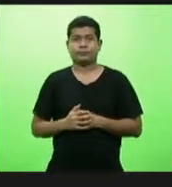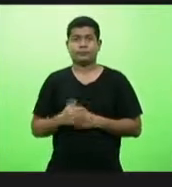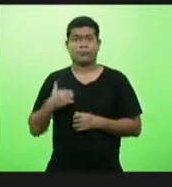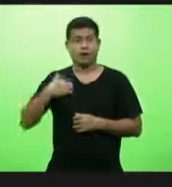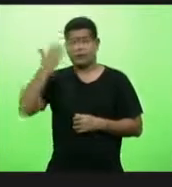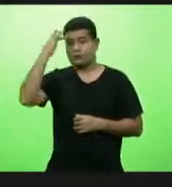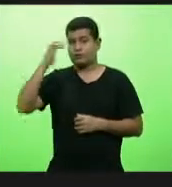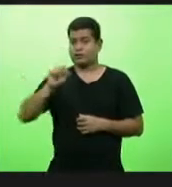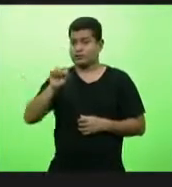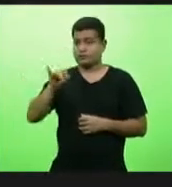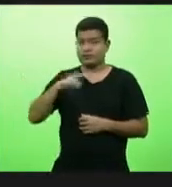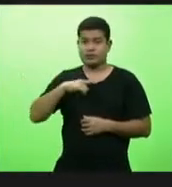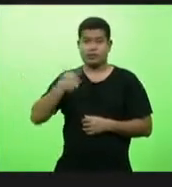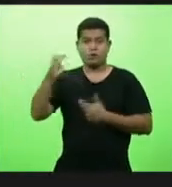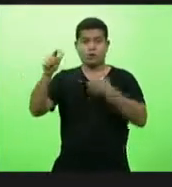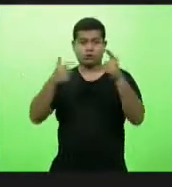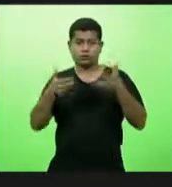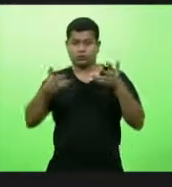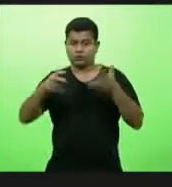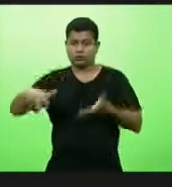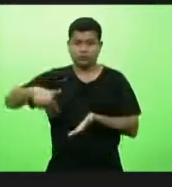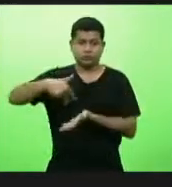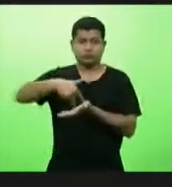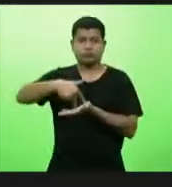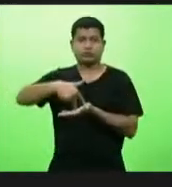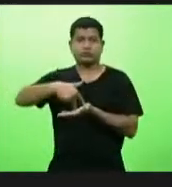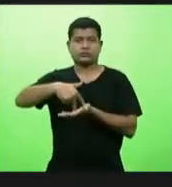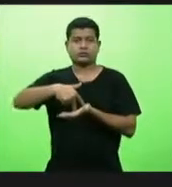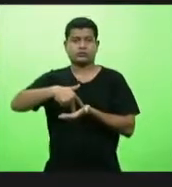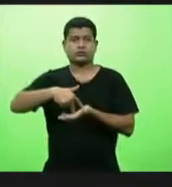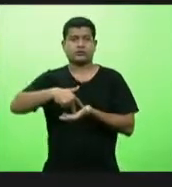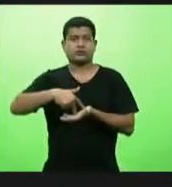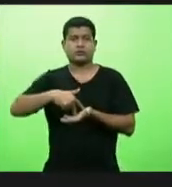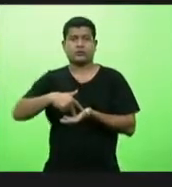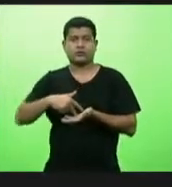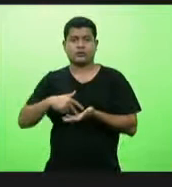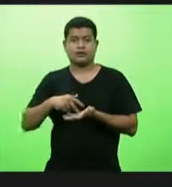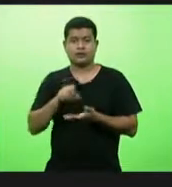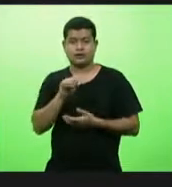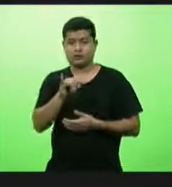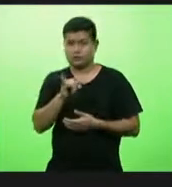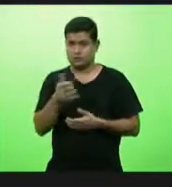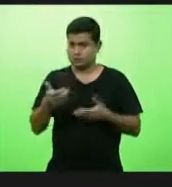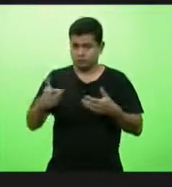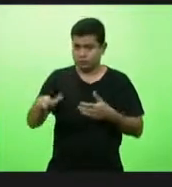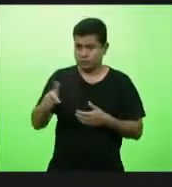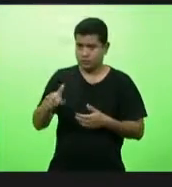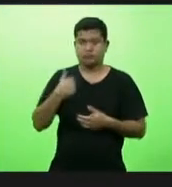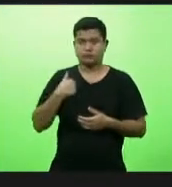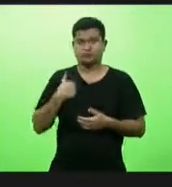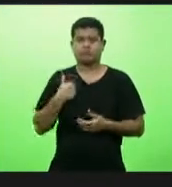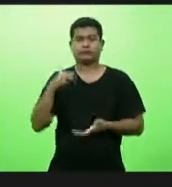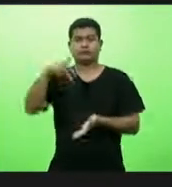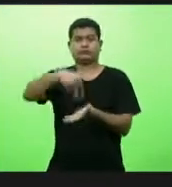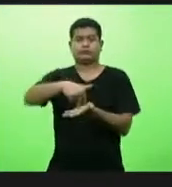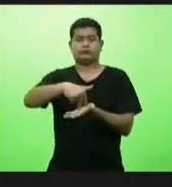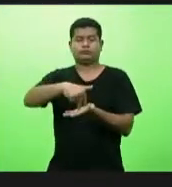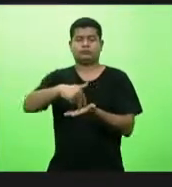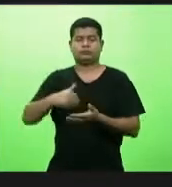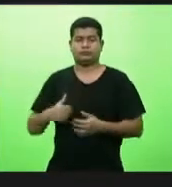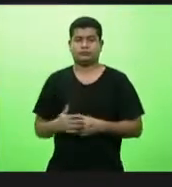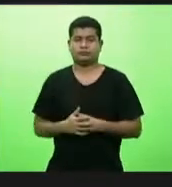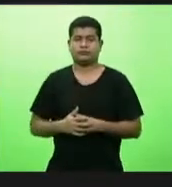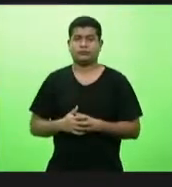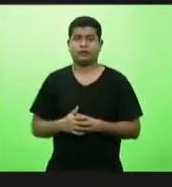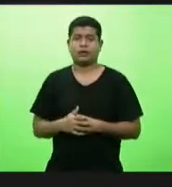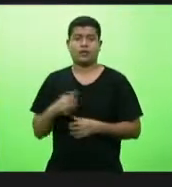alguém em nome do MDB para falar, senão vou usar alguns minutos. Pode usar, deputado. Aqui temos a